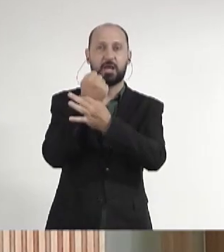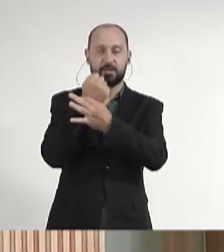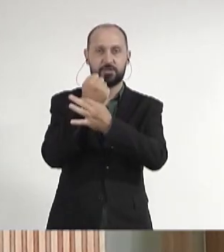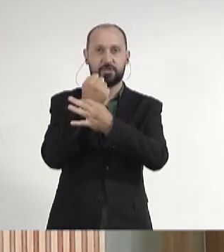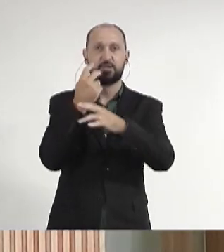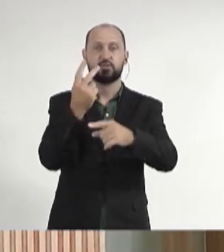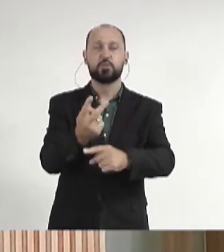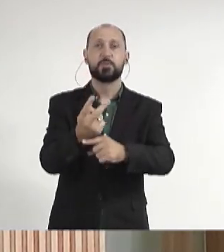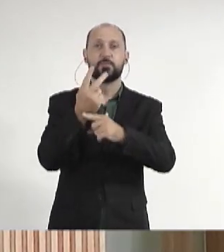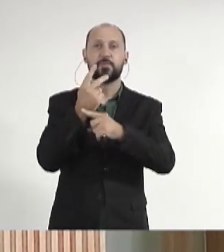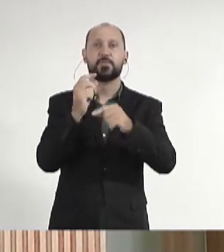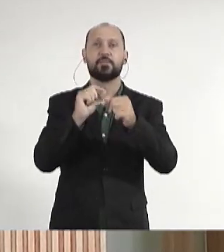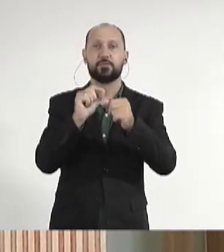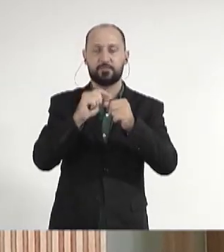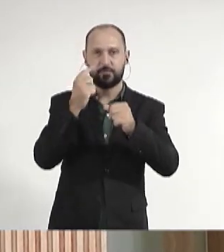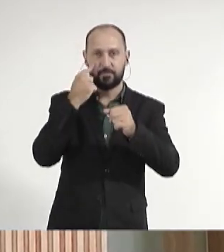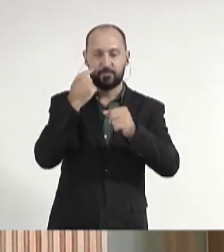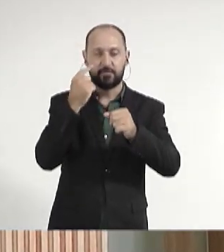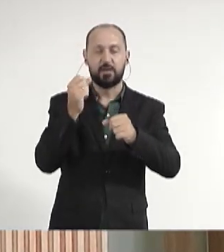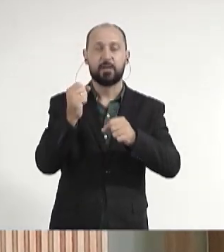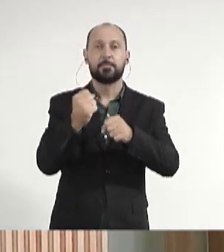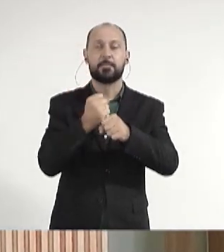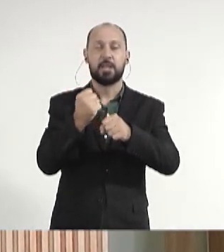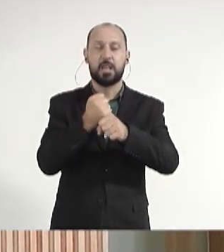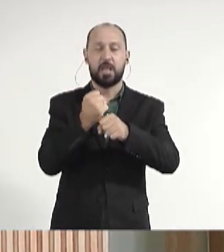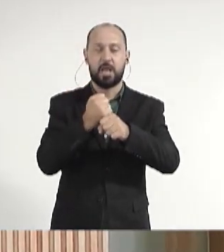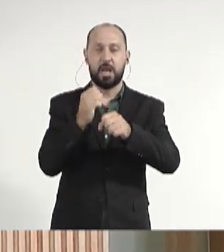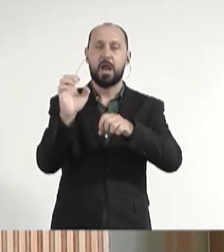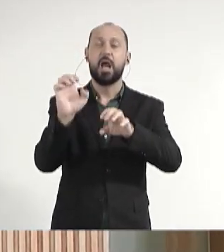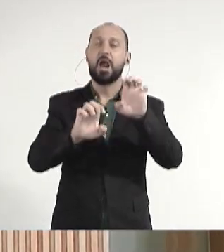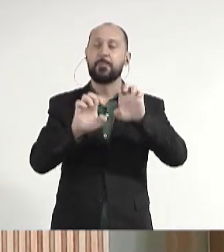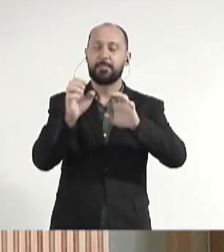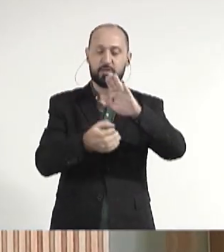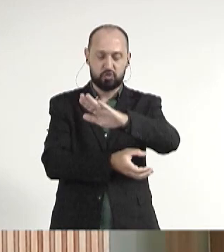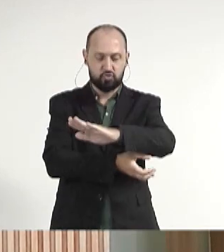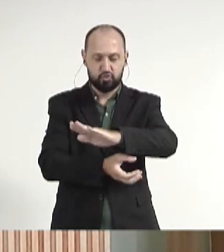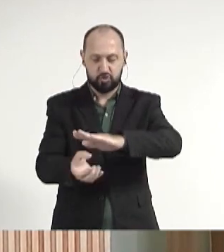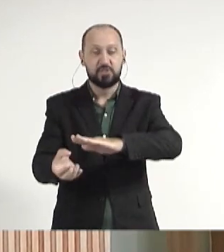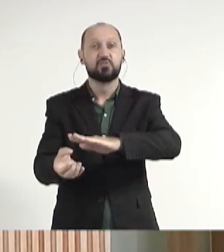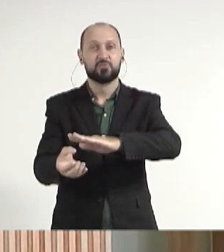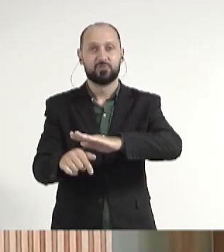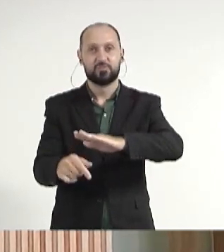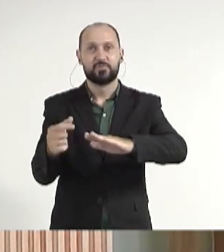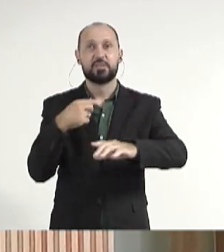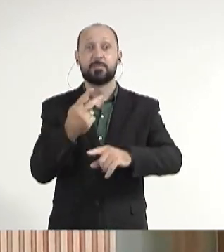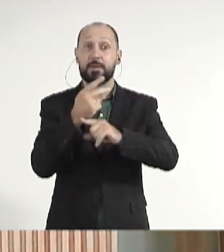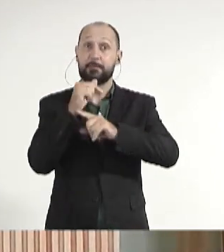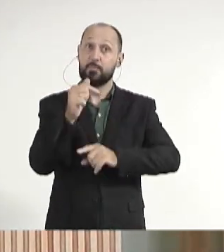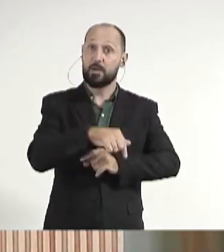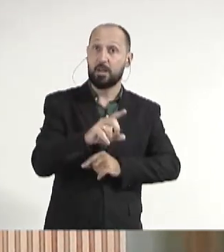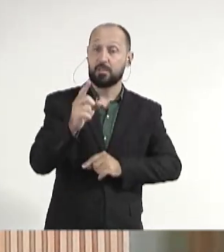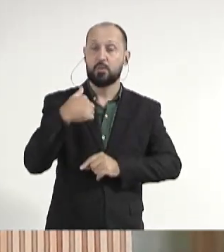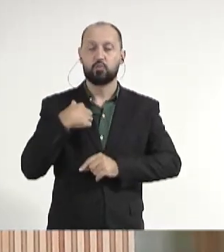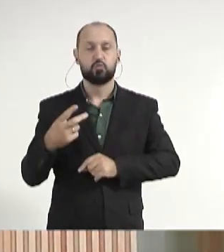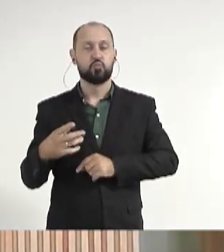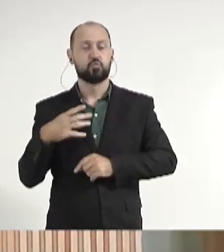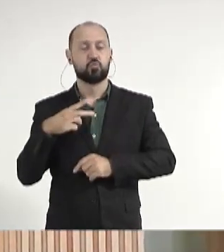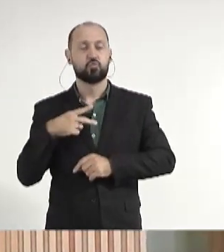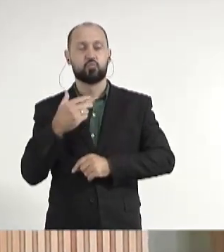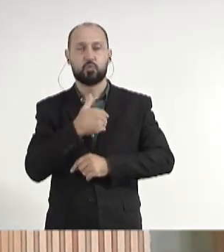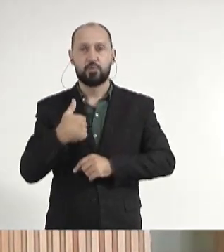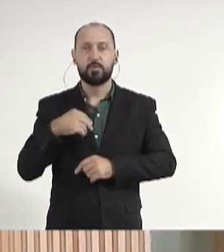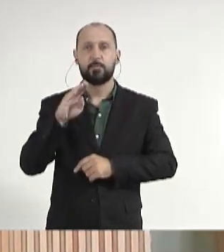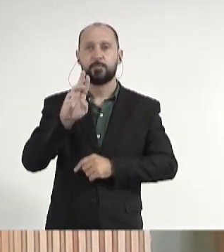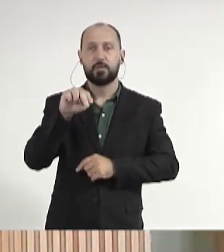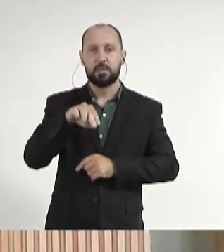um empréstimo que vai ser feito pela Sanesul, não pelo governo, pela Sanesul, que é uma empresa pública, esse empréstimo junto ao